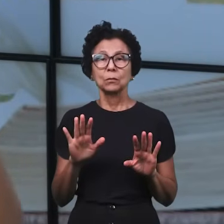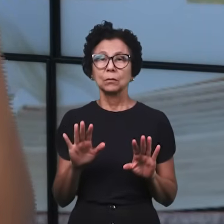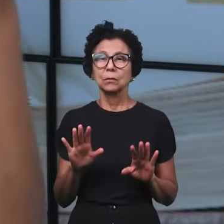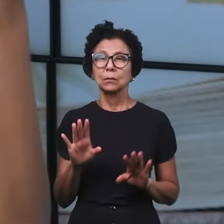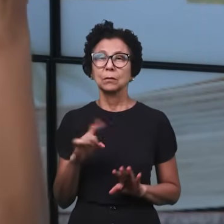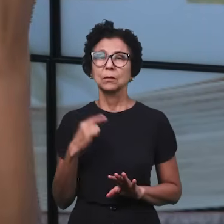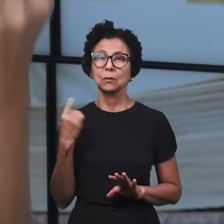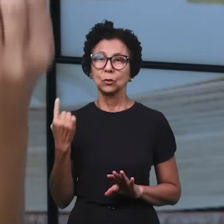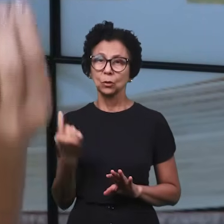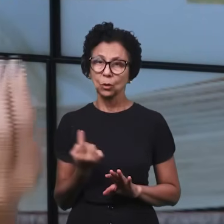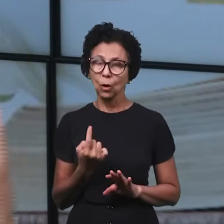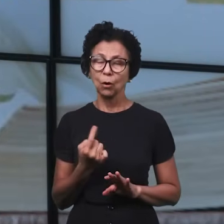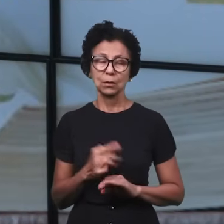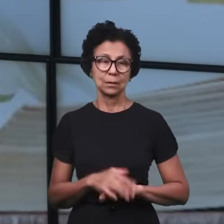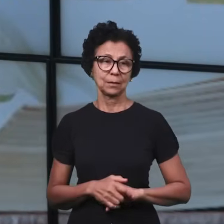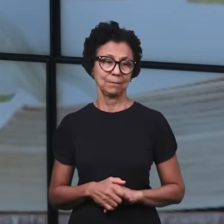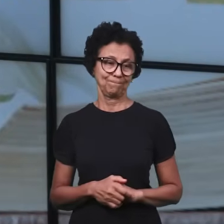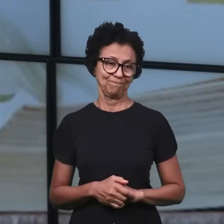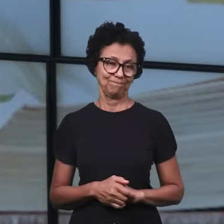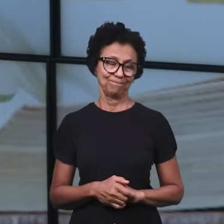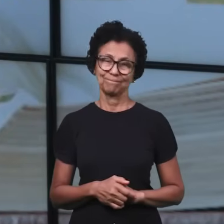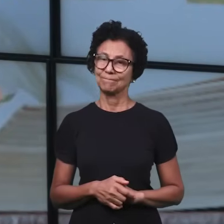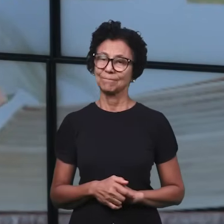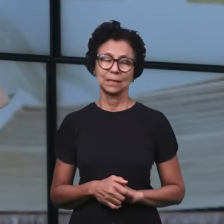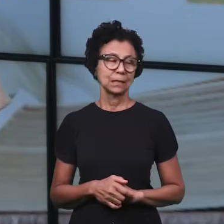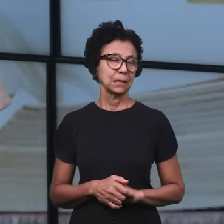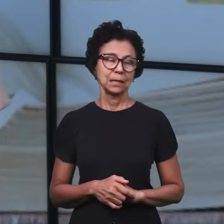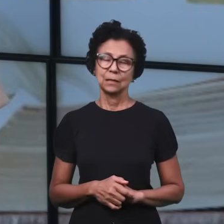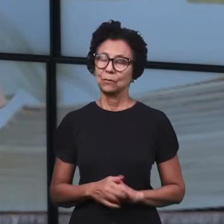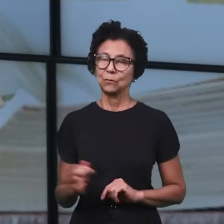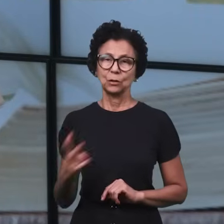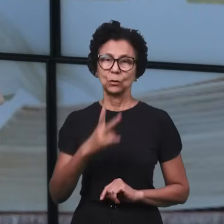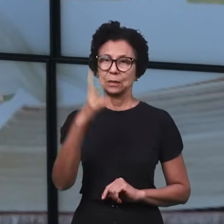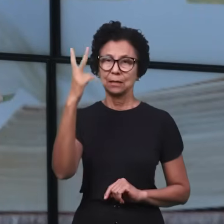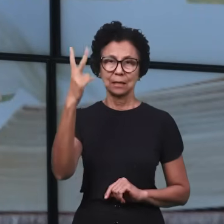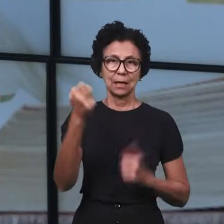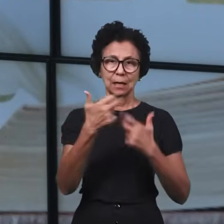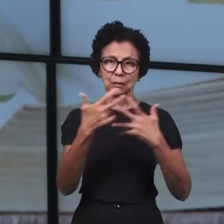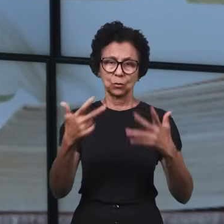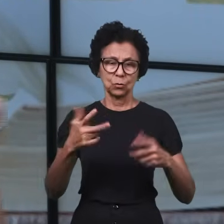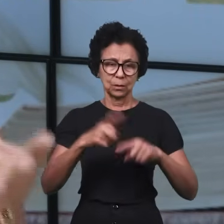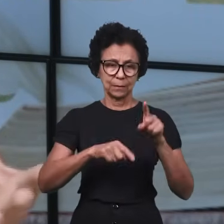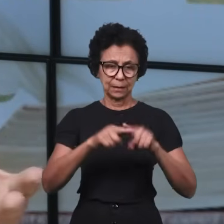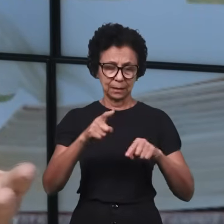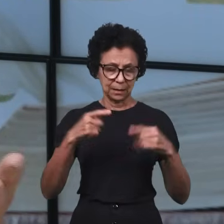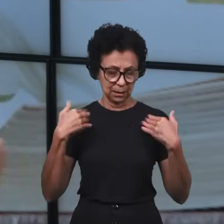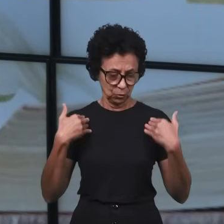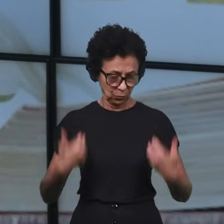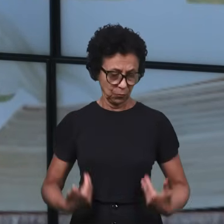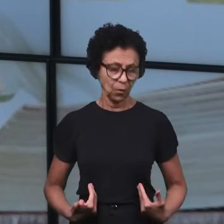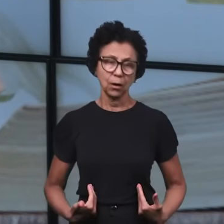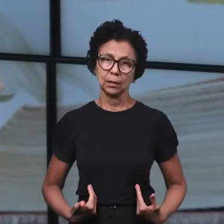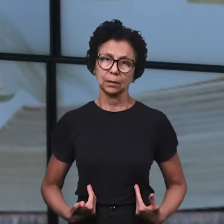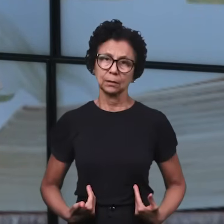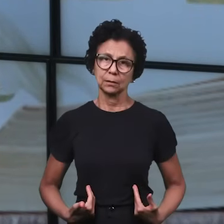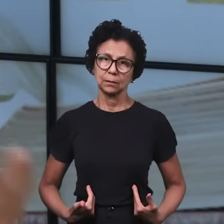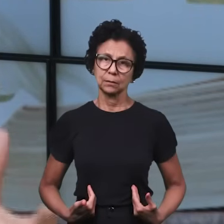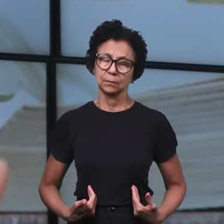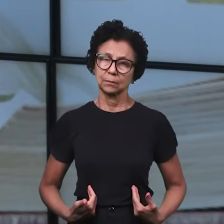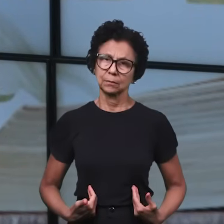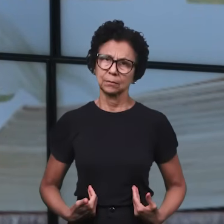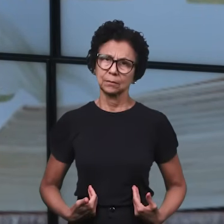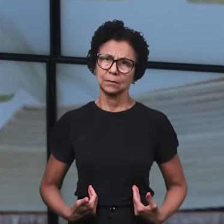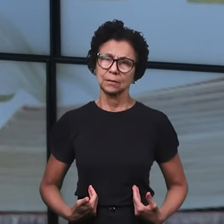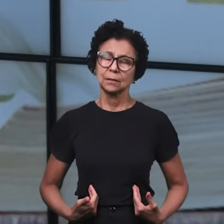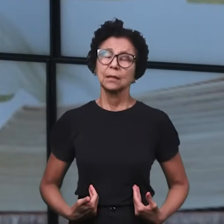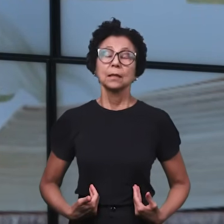devemos valorizar aquilo que é externo, exclusivamente. Nós vamos cuidar da nossa aparência, claro, mas isso não é o que